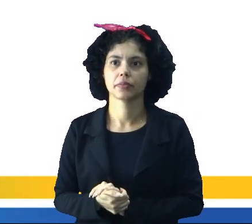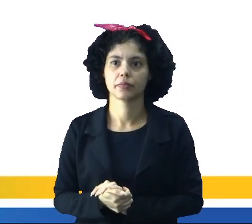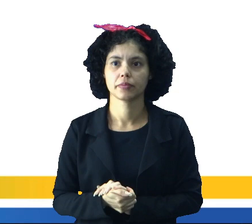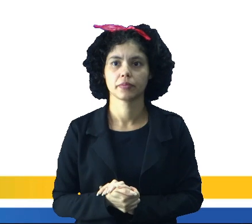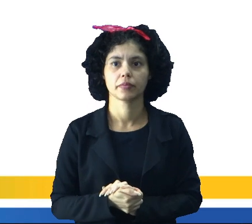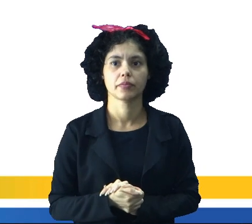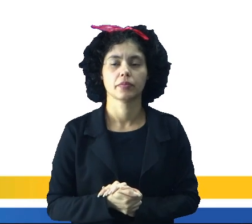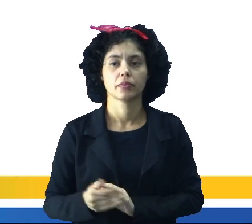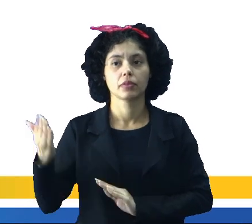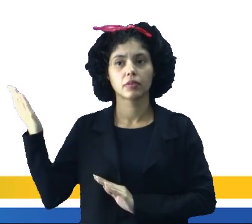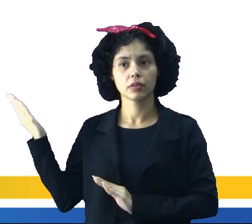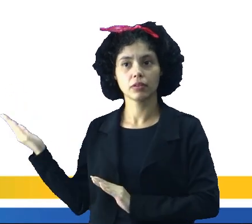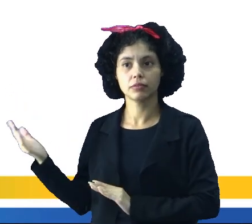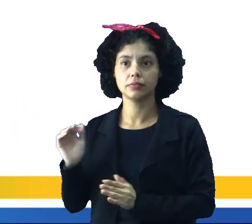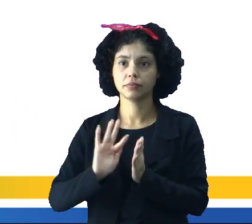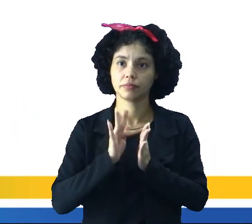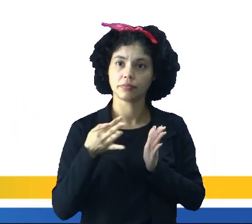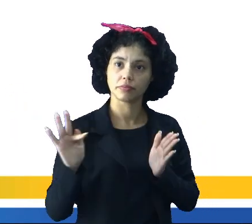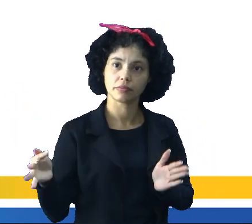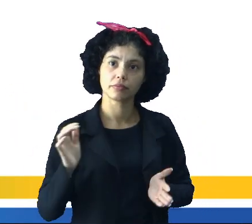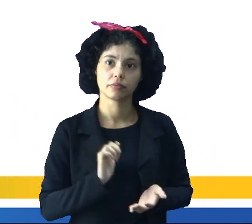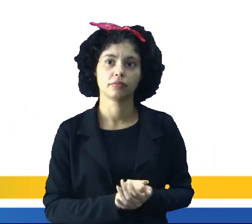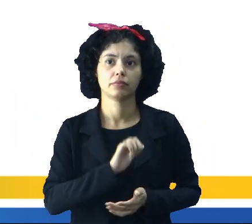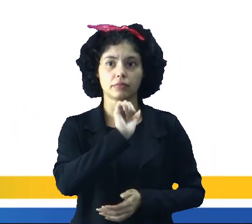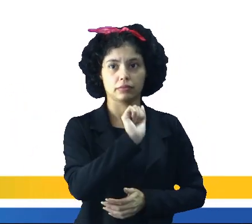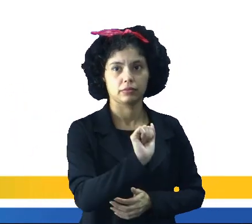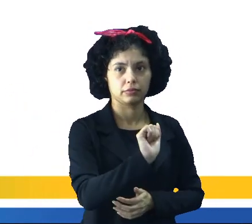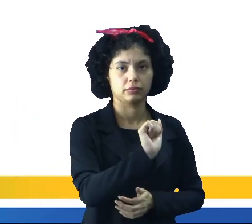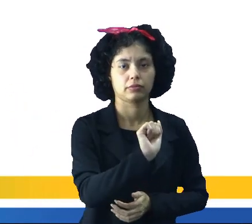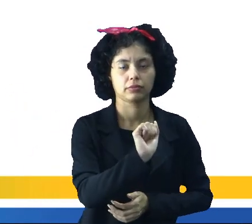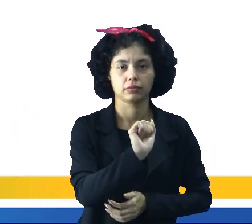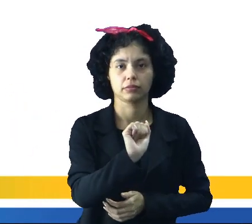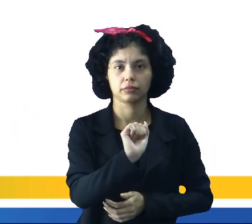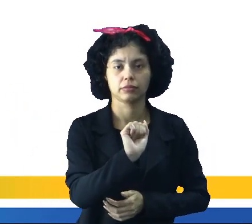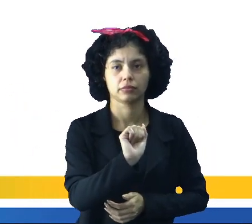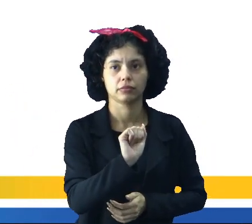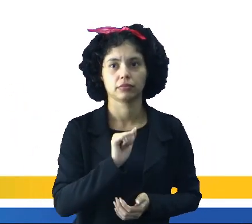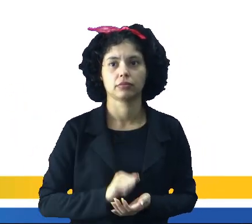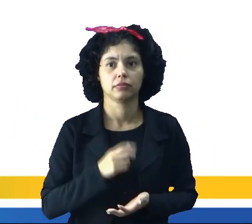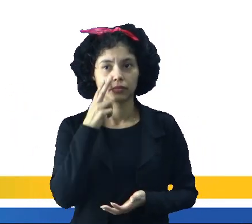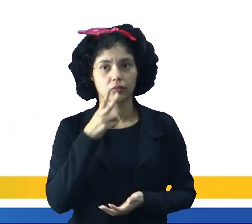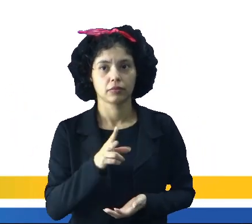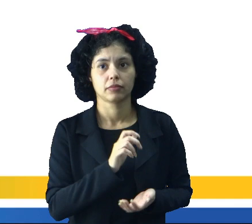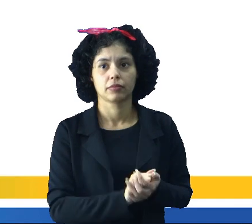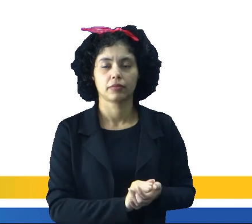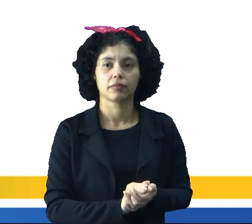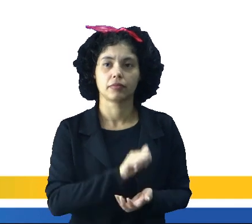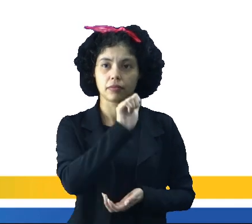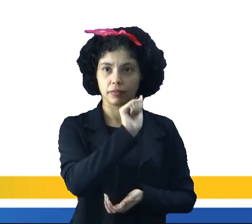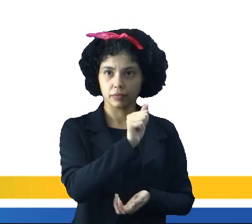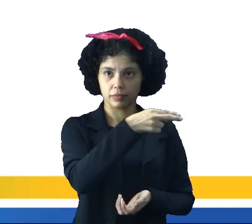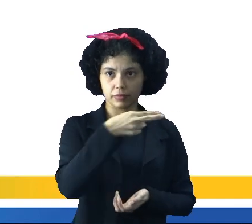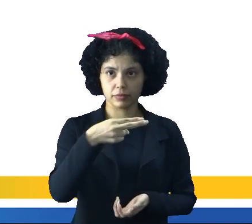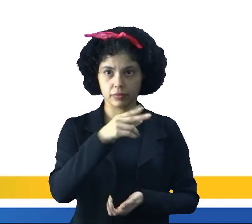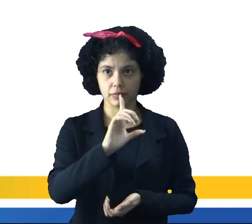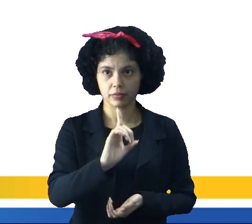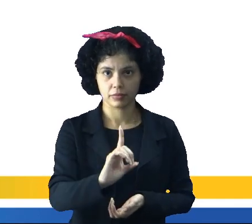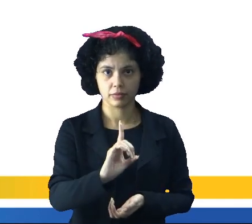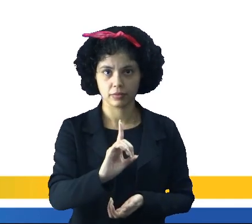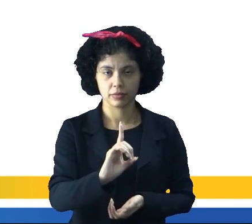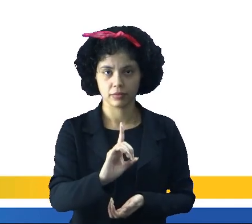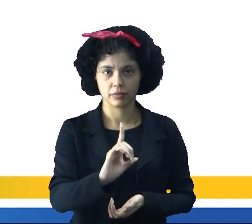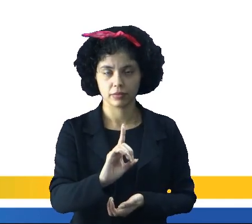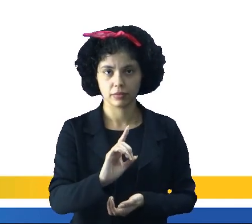lá. Então, observe aí. A fórmula, né, para a gente resolver isso aí é simples. O A